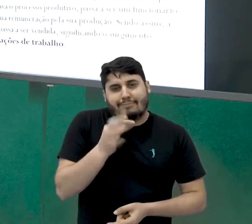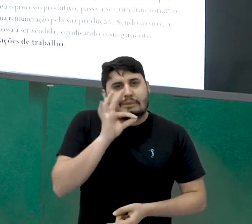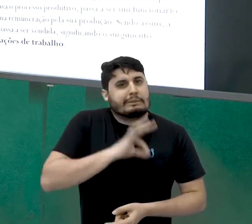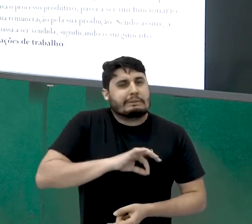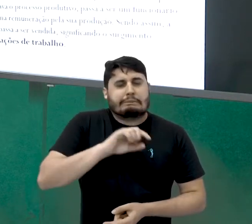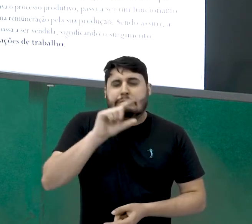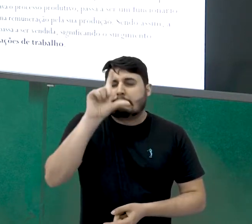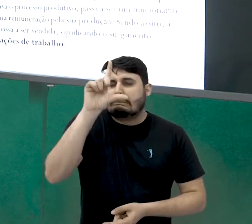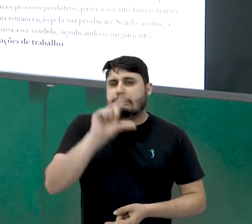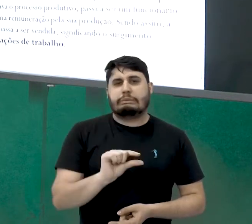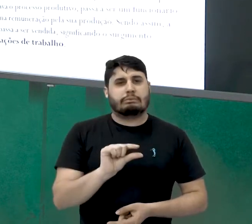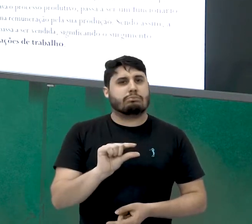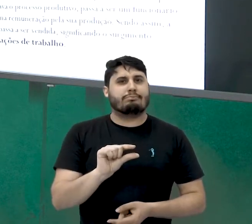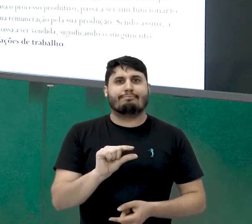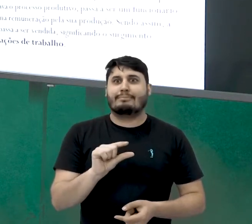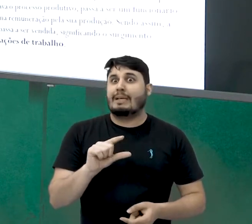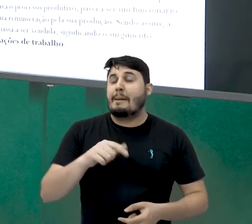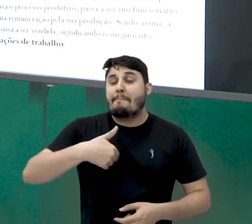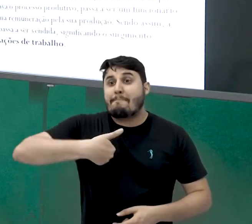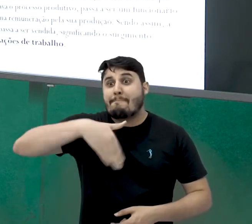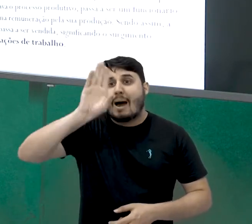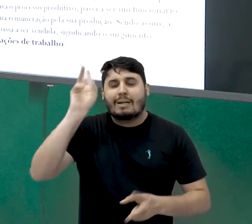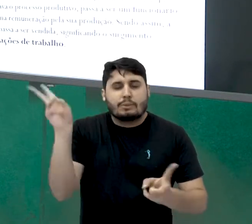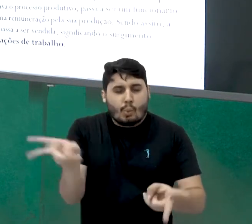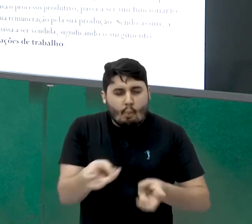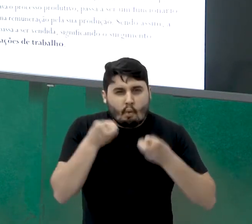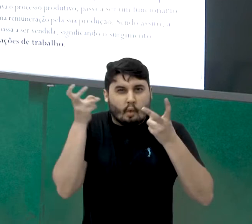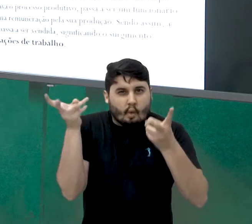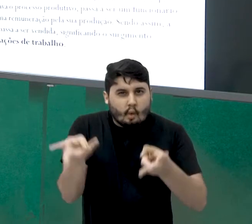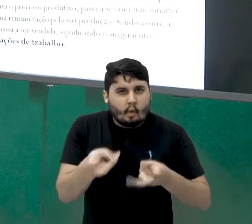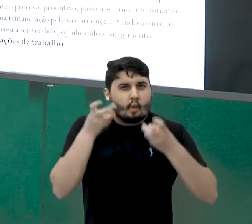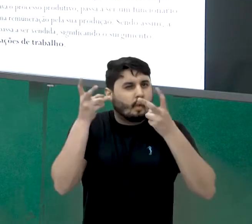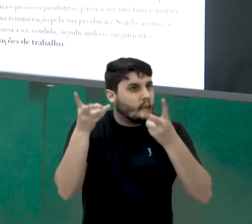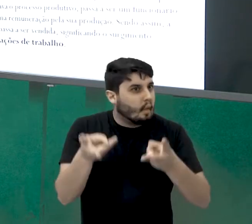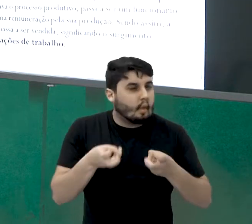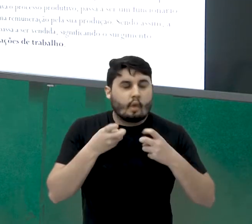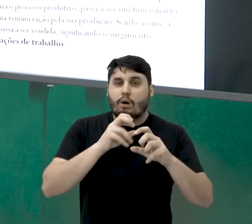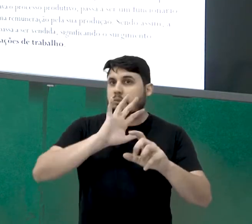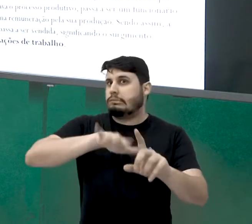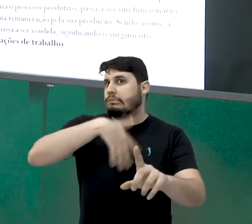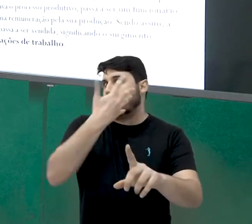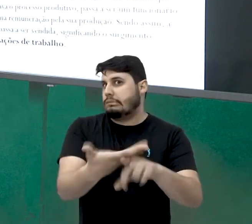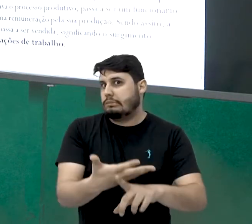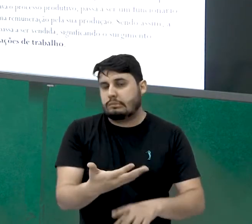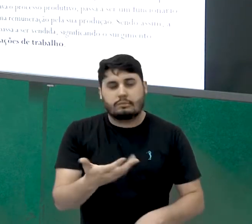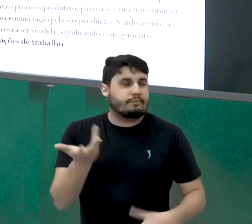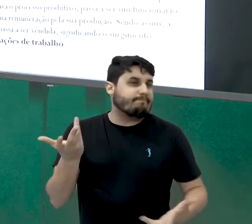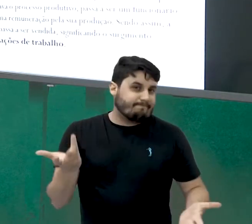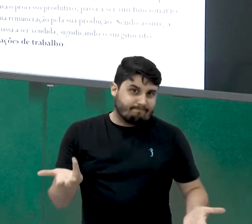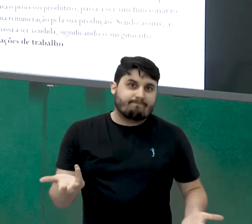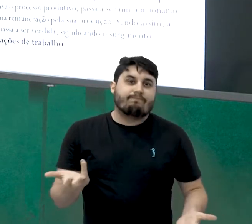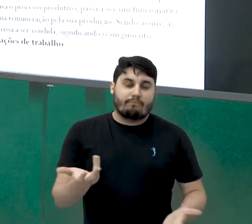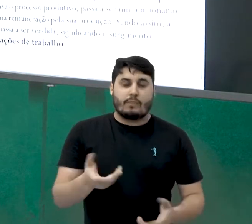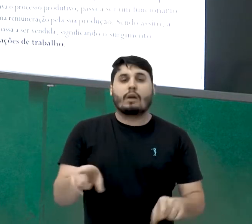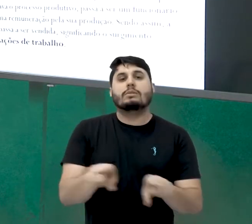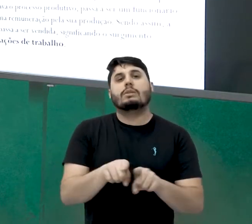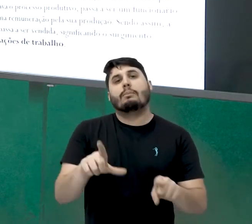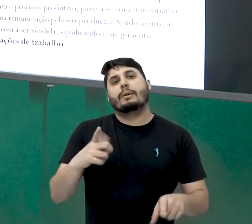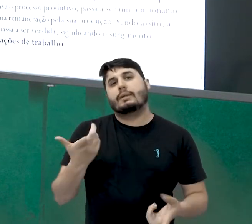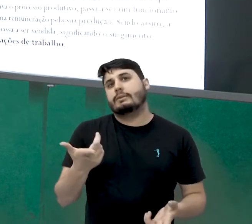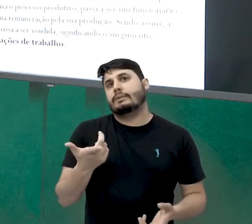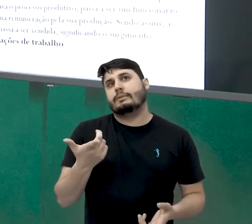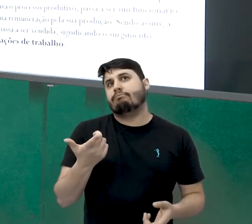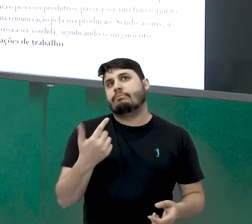uma exploração gigantesca desse trabalhador. Existia a possibilidade de se trabalhar entre